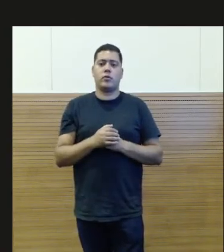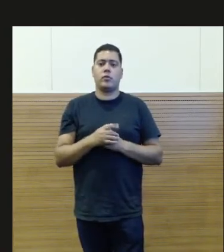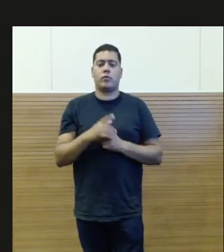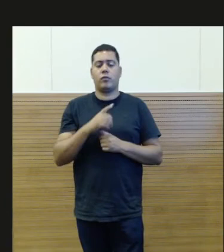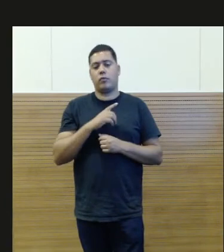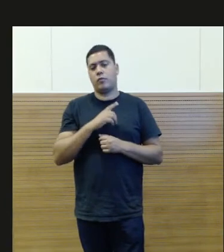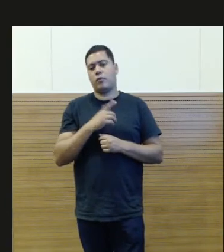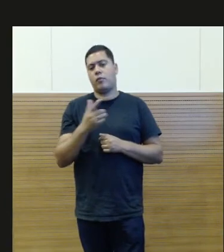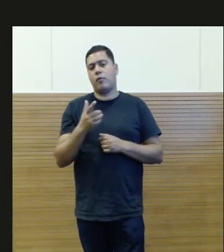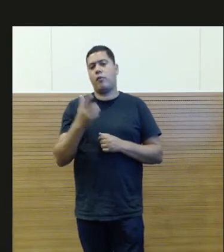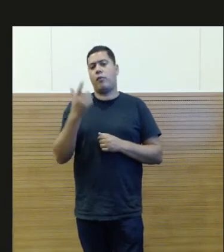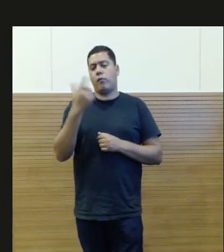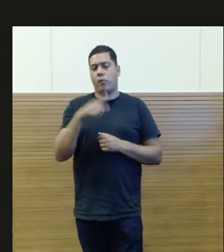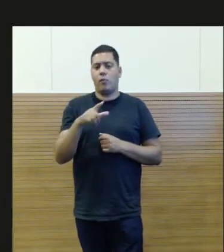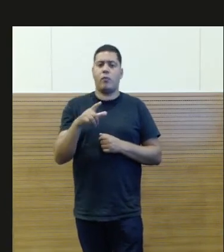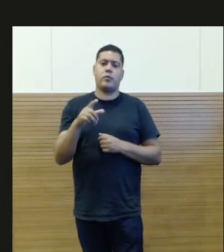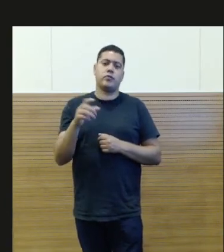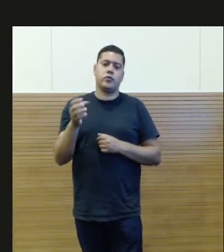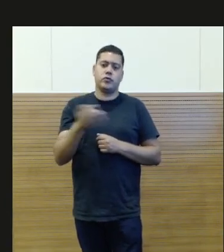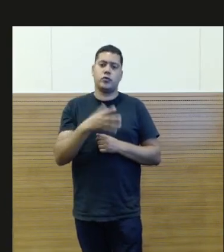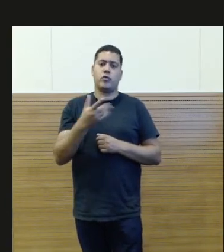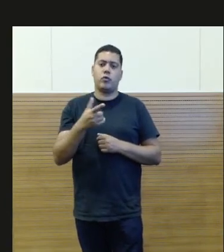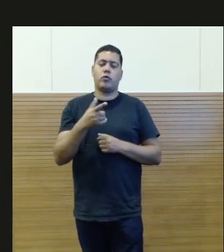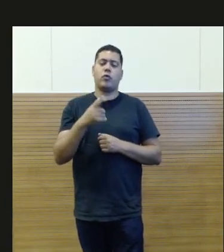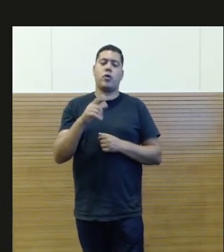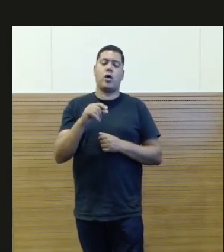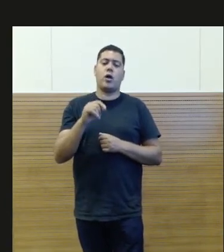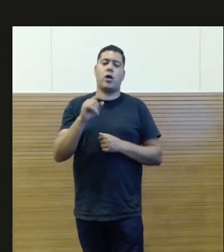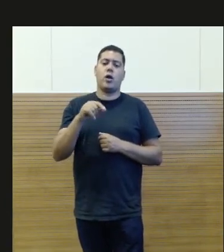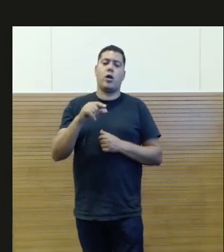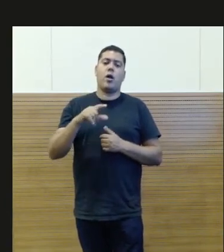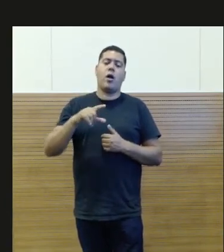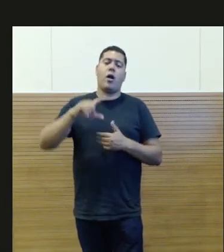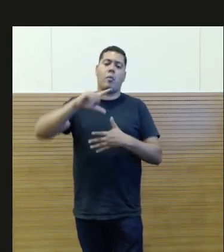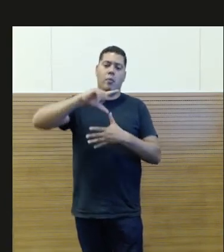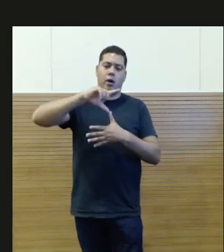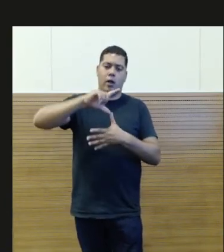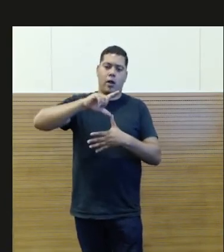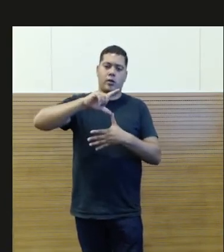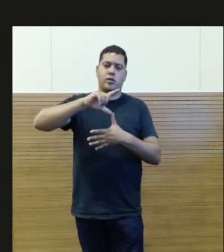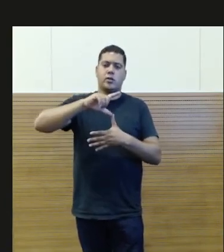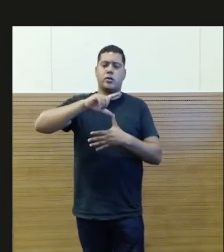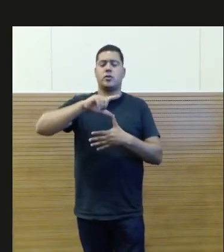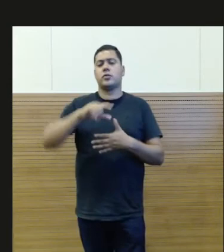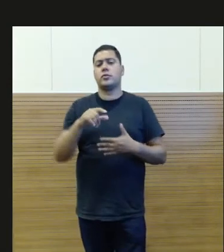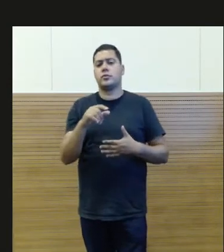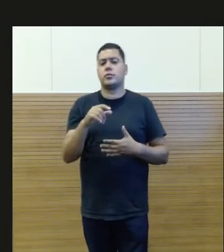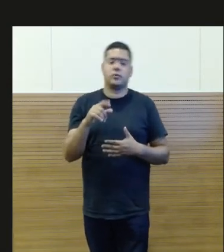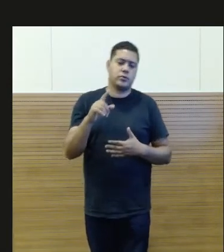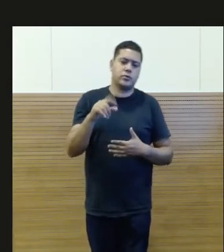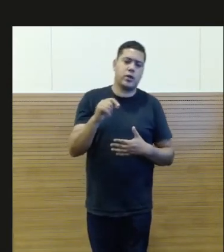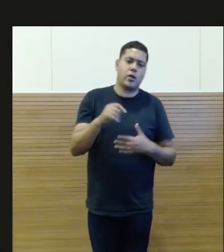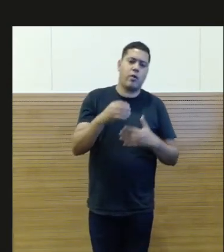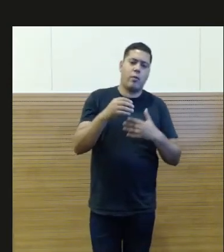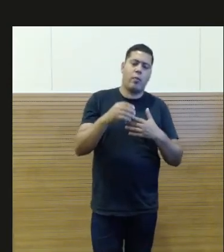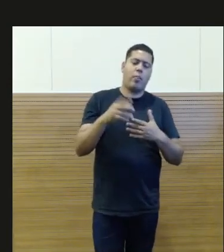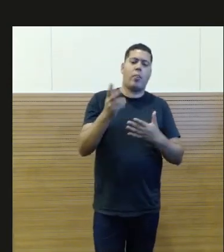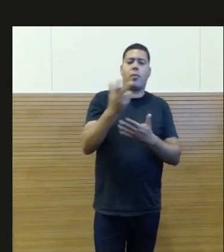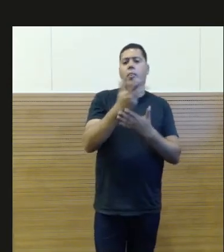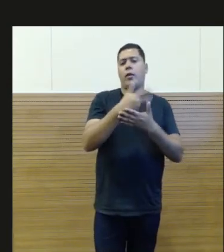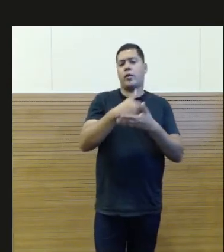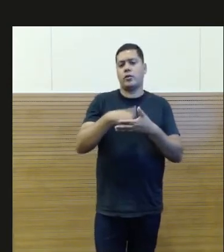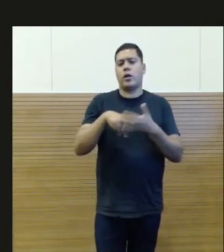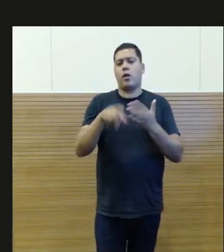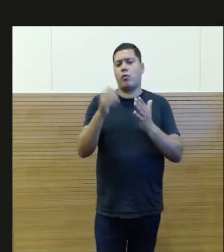inova mais uma vez, a América Latina inova no processo de desenho da rotulagem frontal, diz,